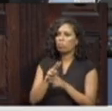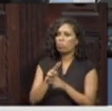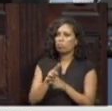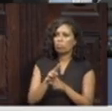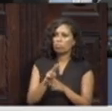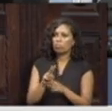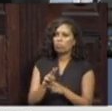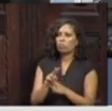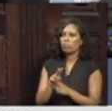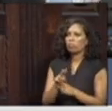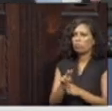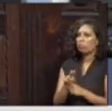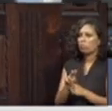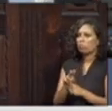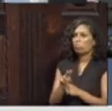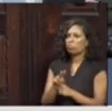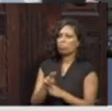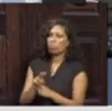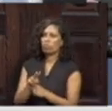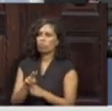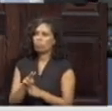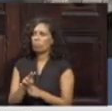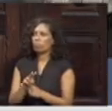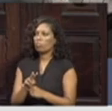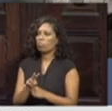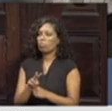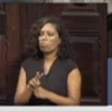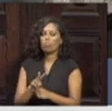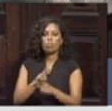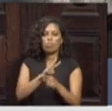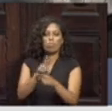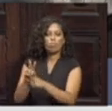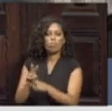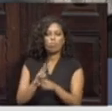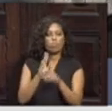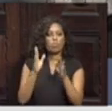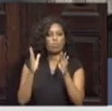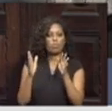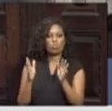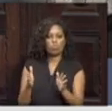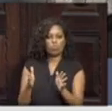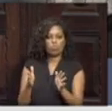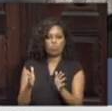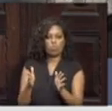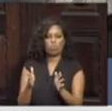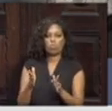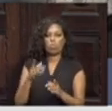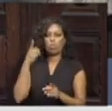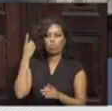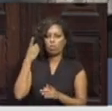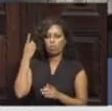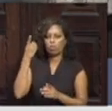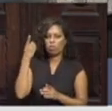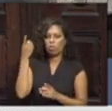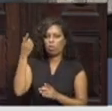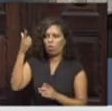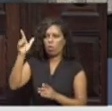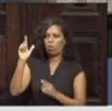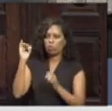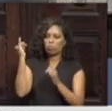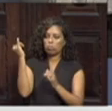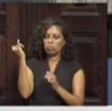Machado, e é esse o fato. Presidente, também foi procurado pelo mesmo assunto. A informação que recebi é desse mês. Mas, de qualquer maneira... Desse